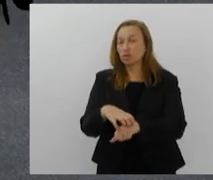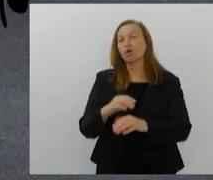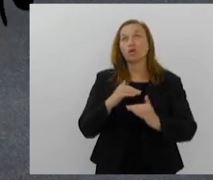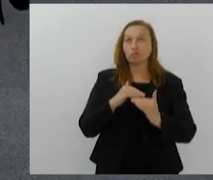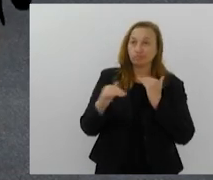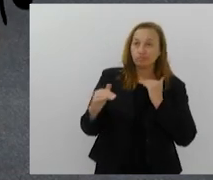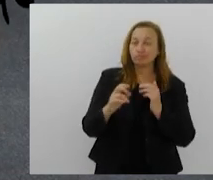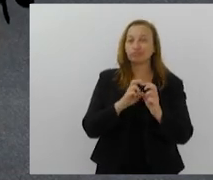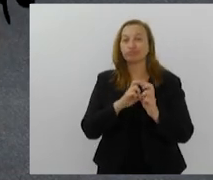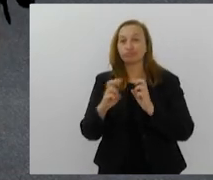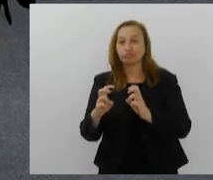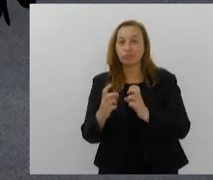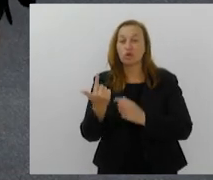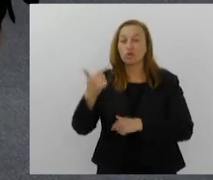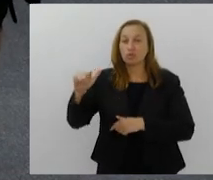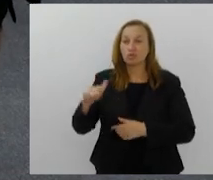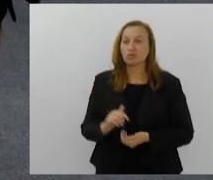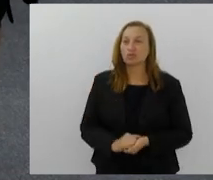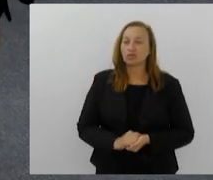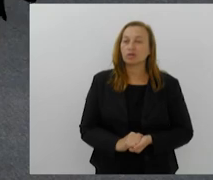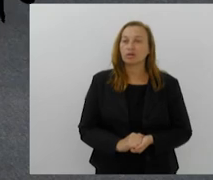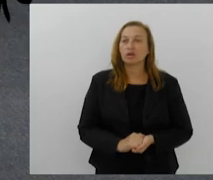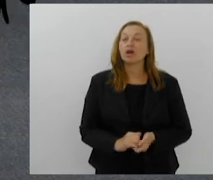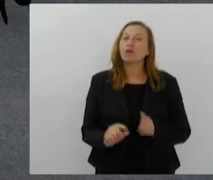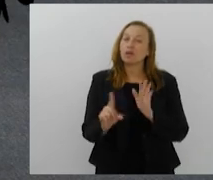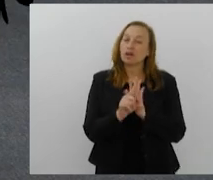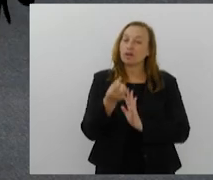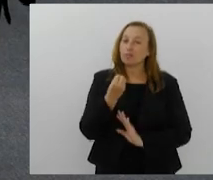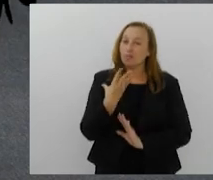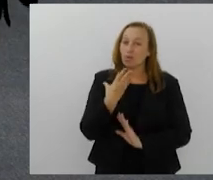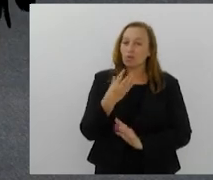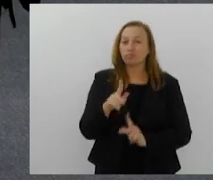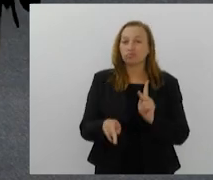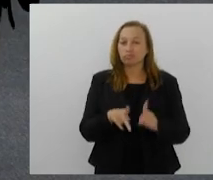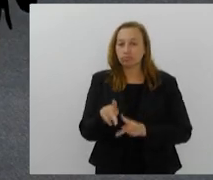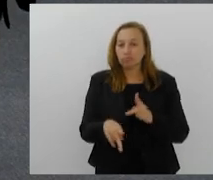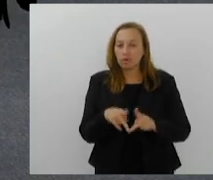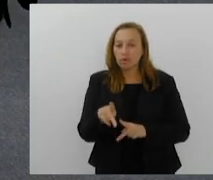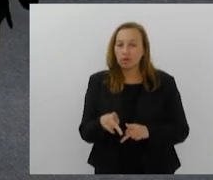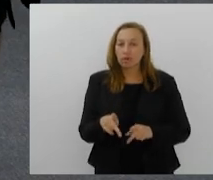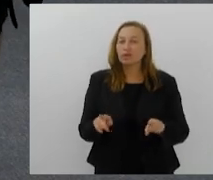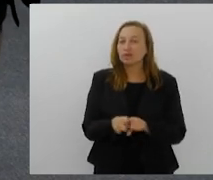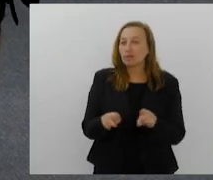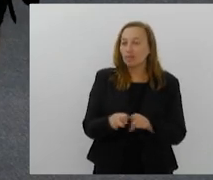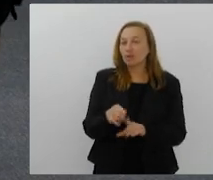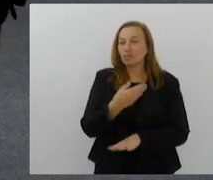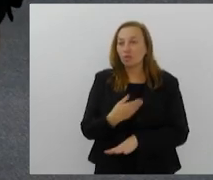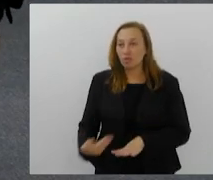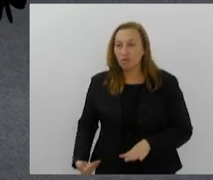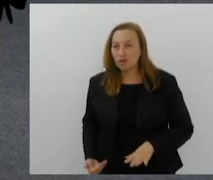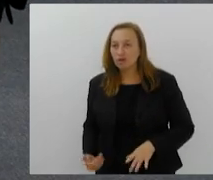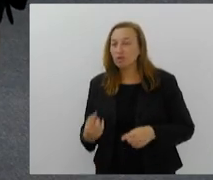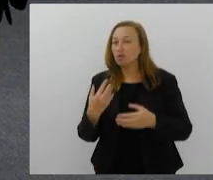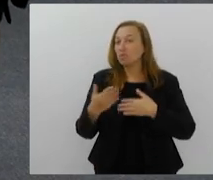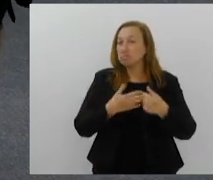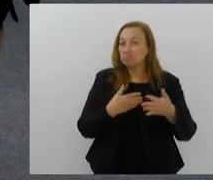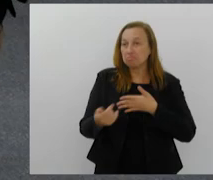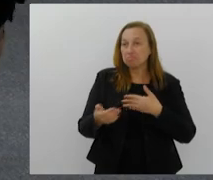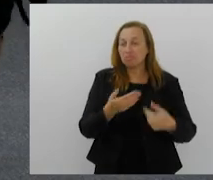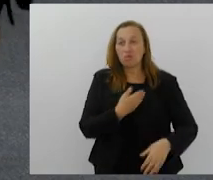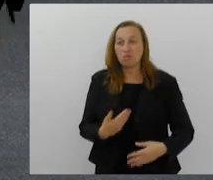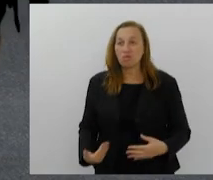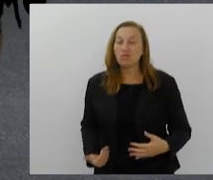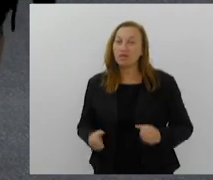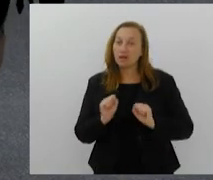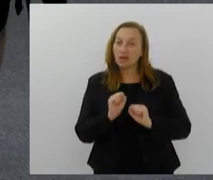do metrô, etc. Então, isso é uma lei boa para o povo e até boa para o governo, que qualquer governo quer dar o